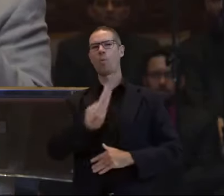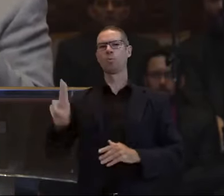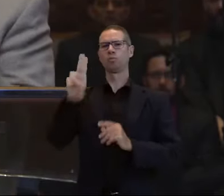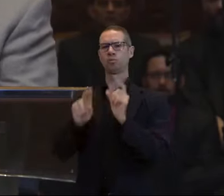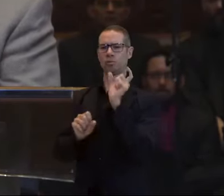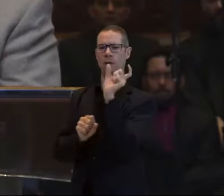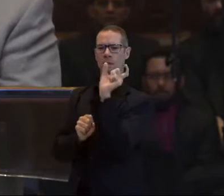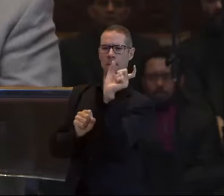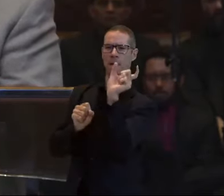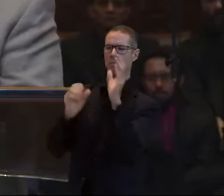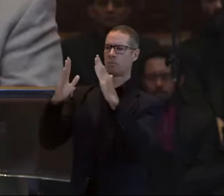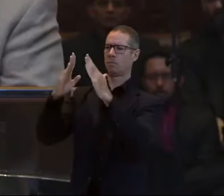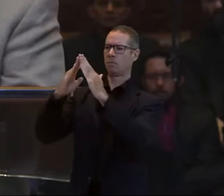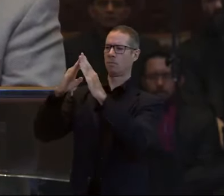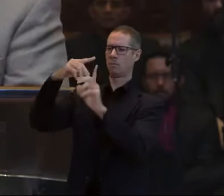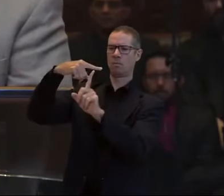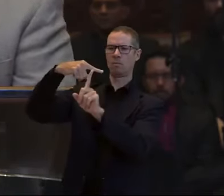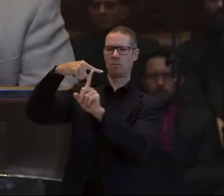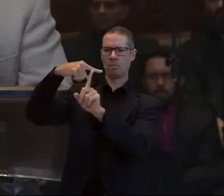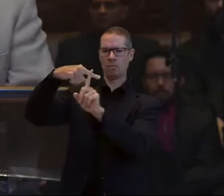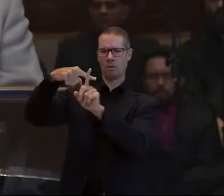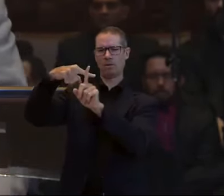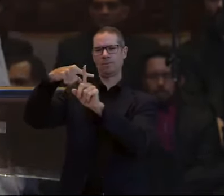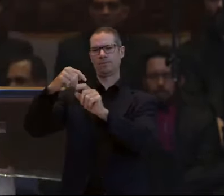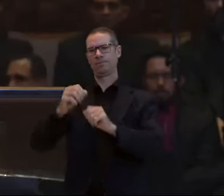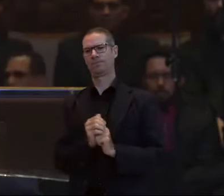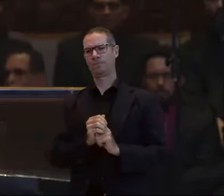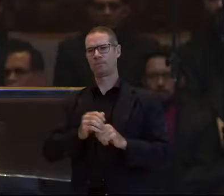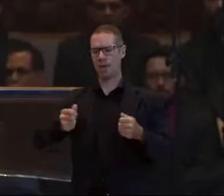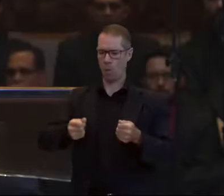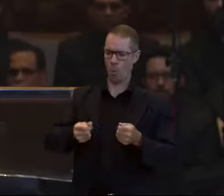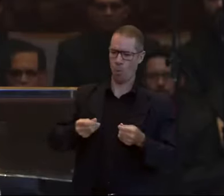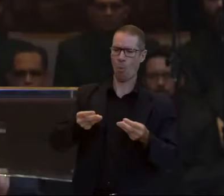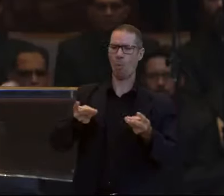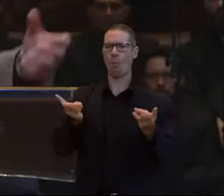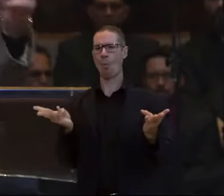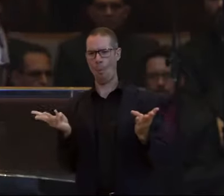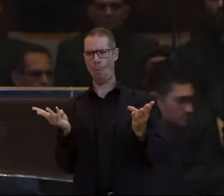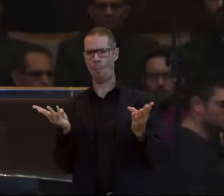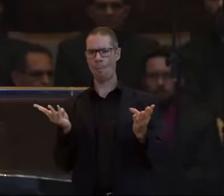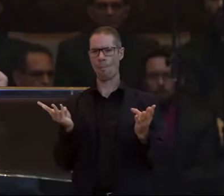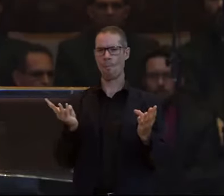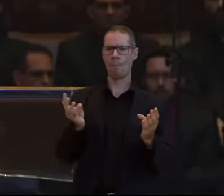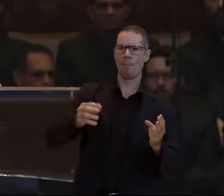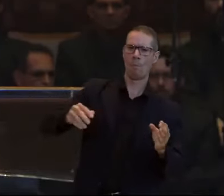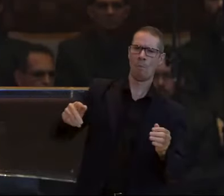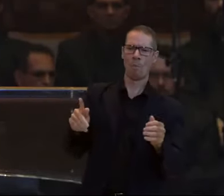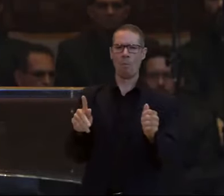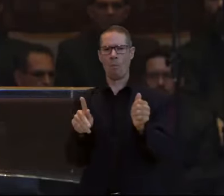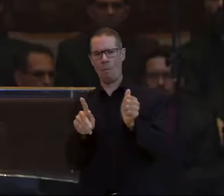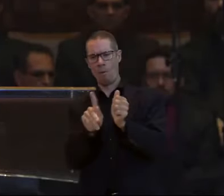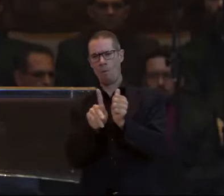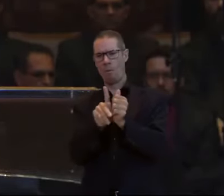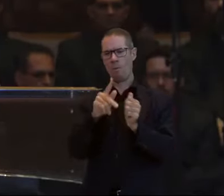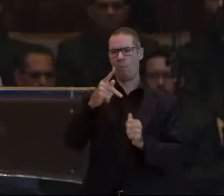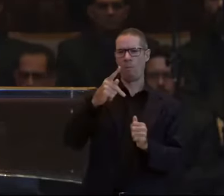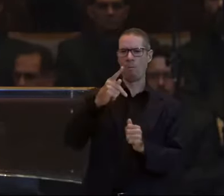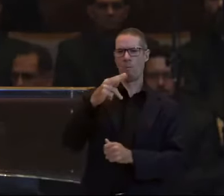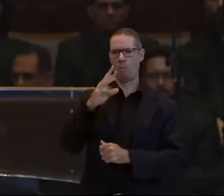palavra igreja. E ela vem qualificada pelo pronome possessivo, onde Jesus